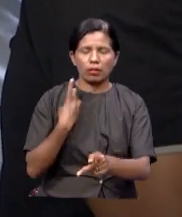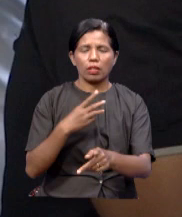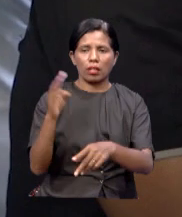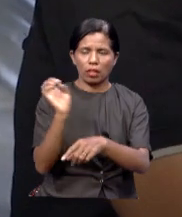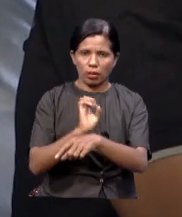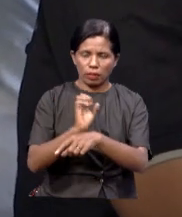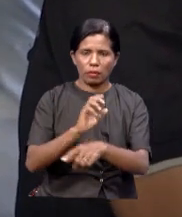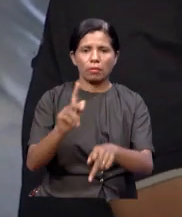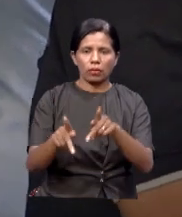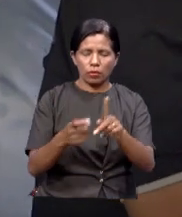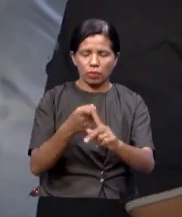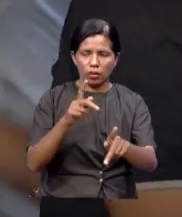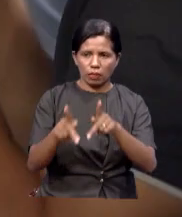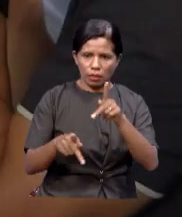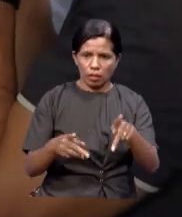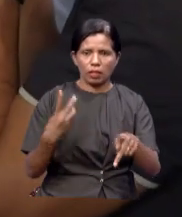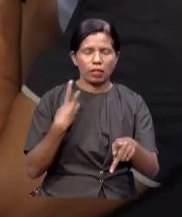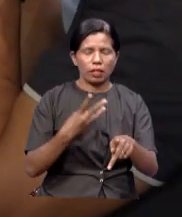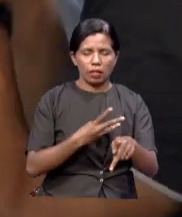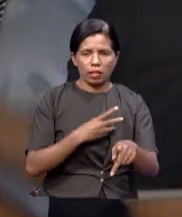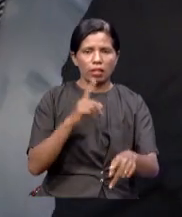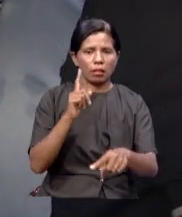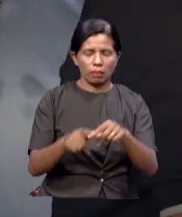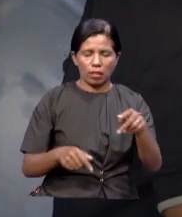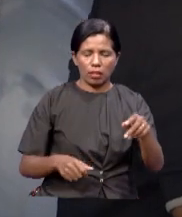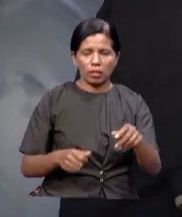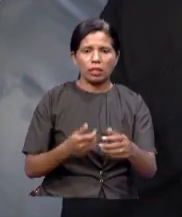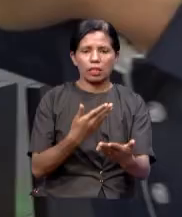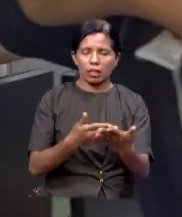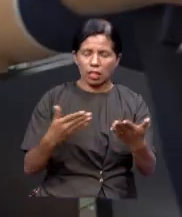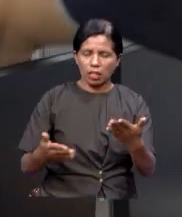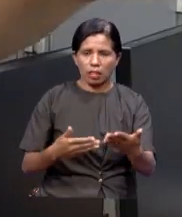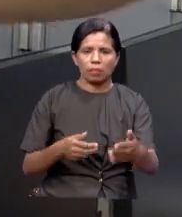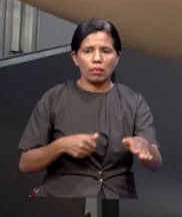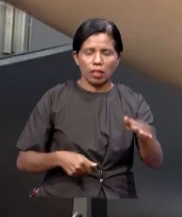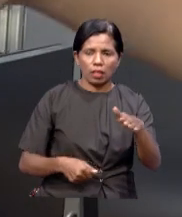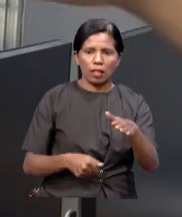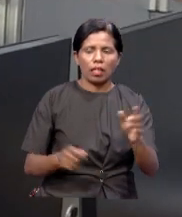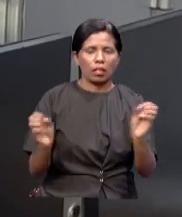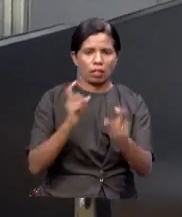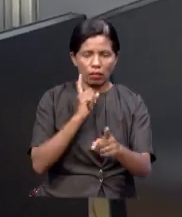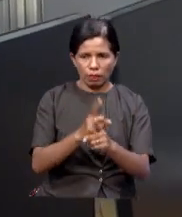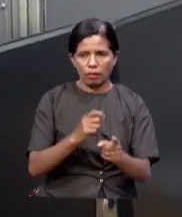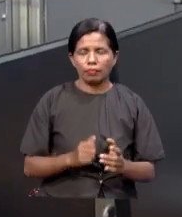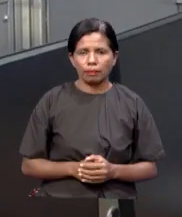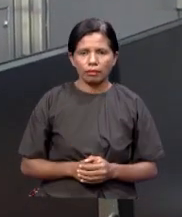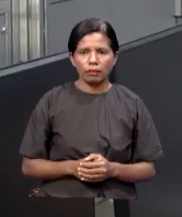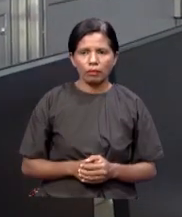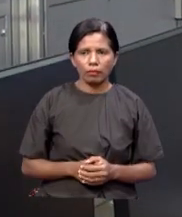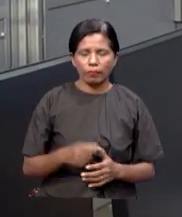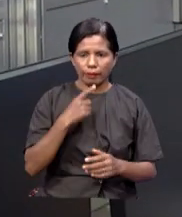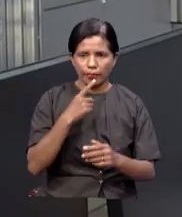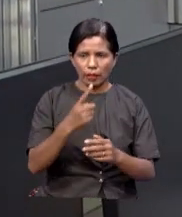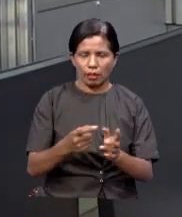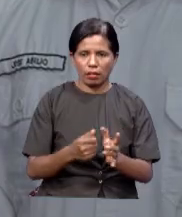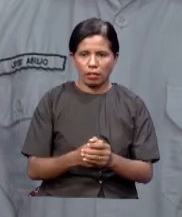itania sociedade husi boa na beque ilegal transação pode ser negócio. Equipa técnica operacionaliza X-ray serene e